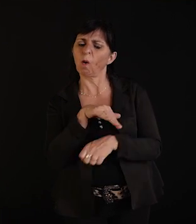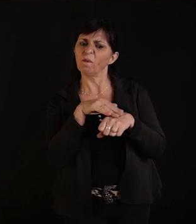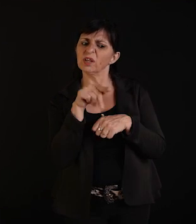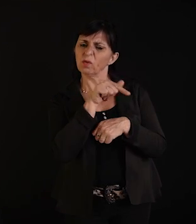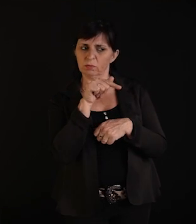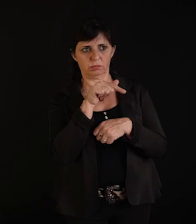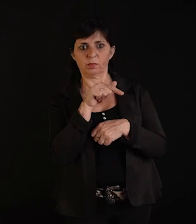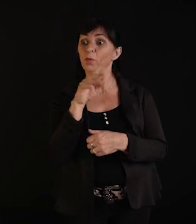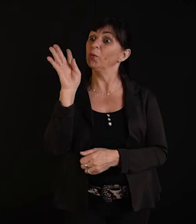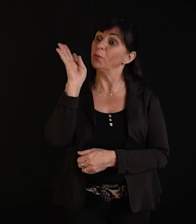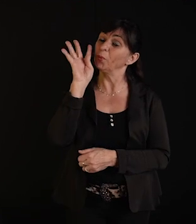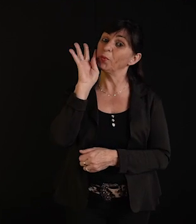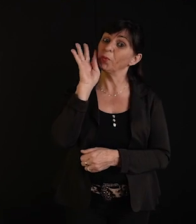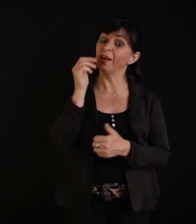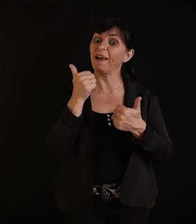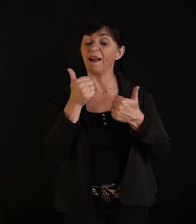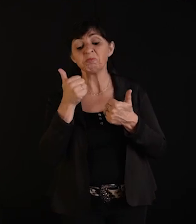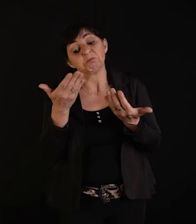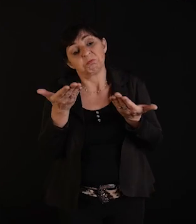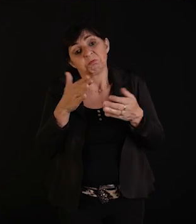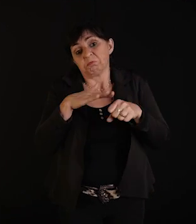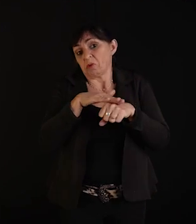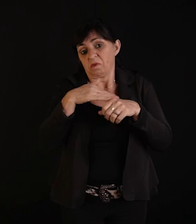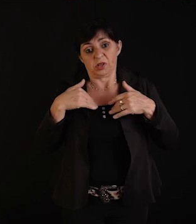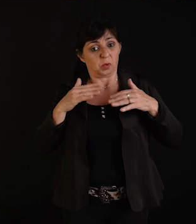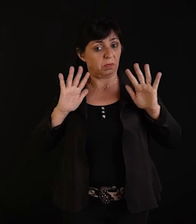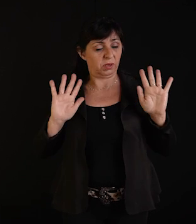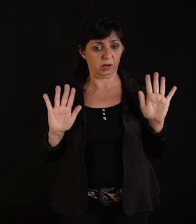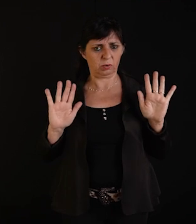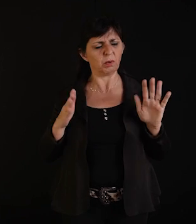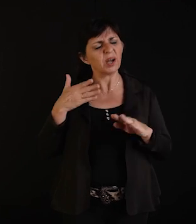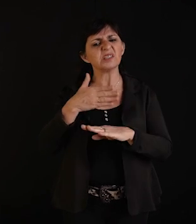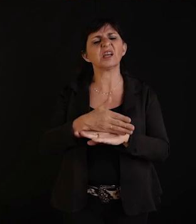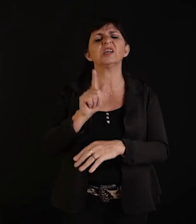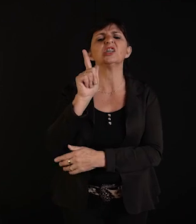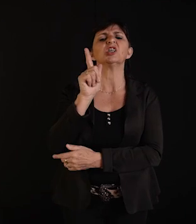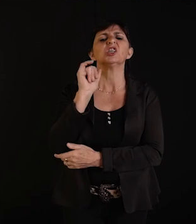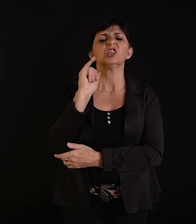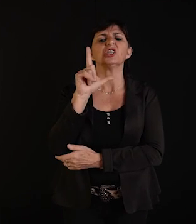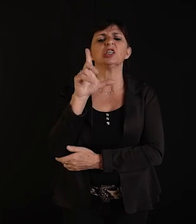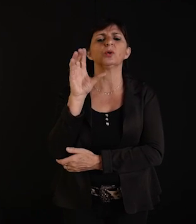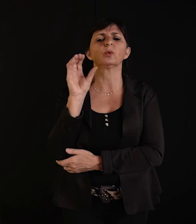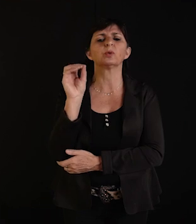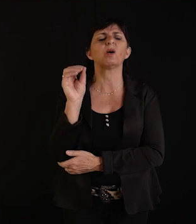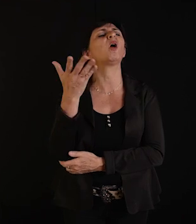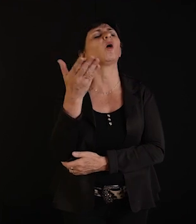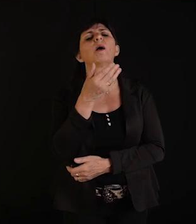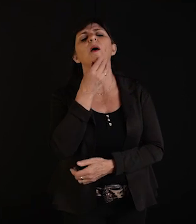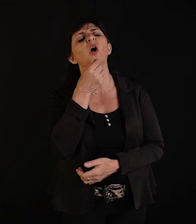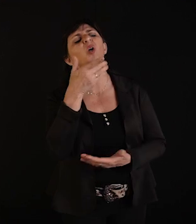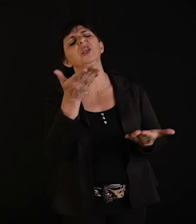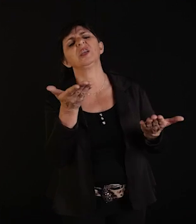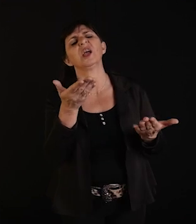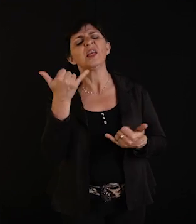Daí eu pensei, ué, o que será que ele quer falar comigo, né? Mas quando eu passei pelo Gildo, ele me cumprimentou e falou: "Guri, me dá uma ligada. Pega o telefone